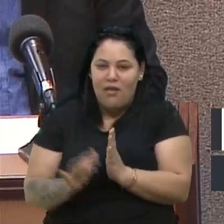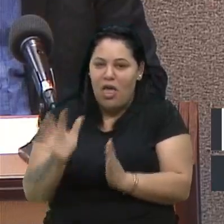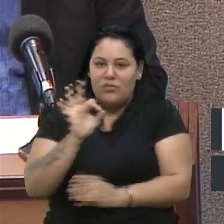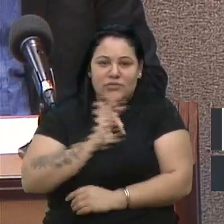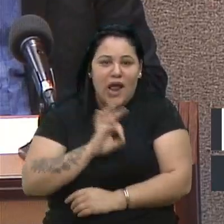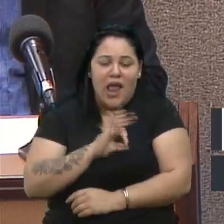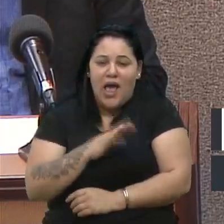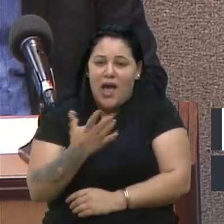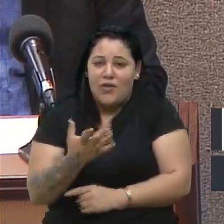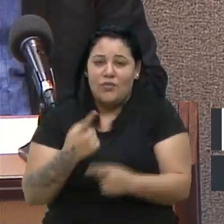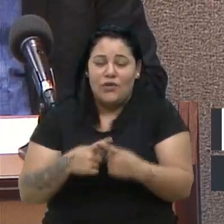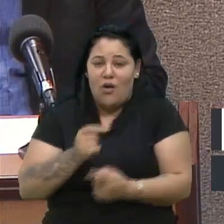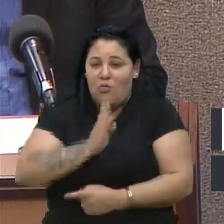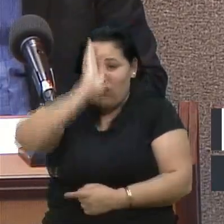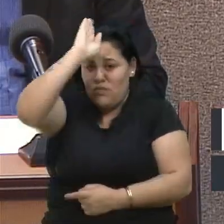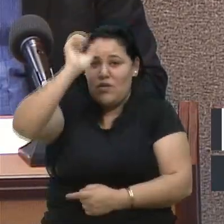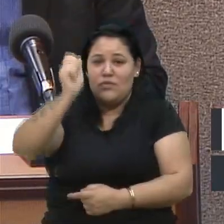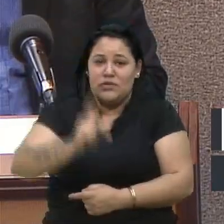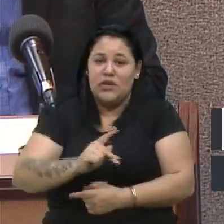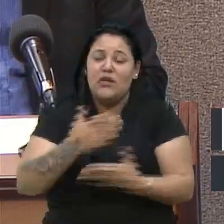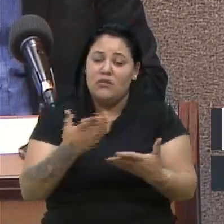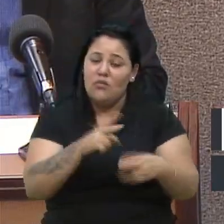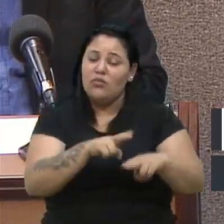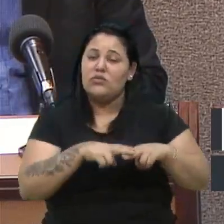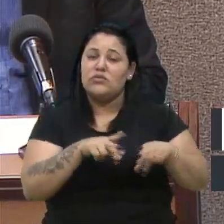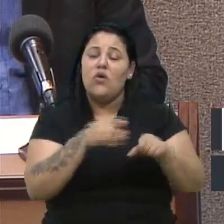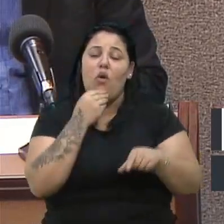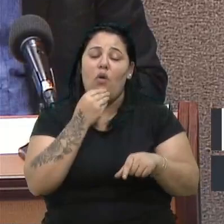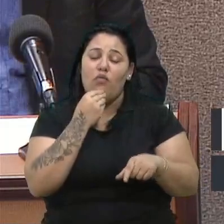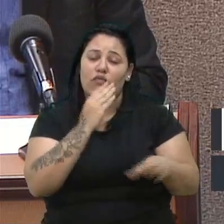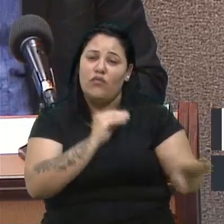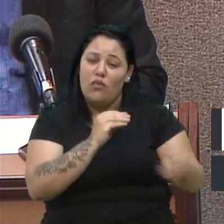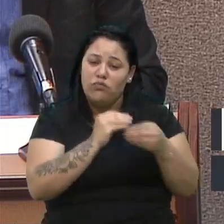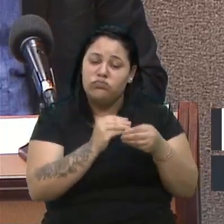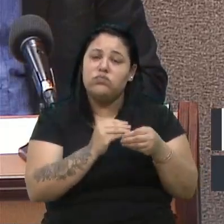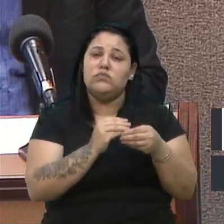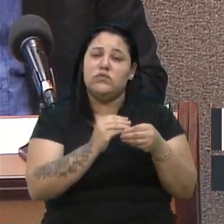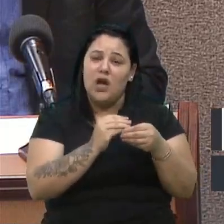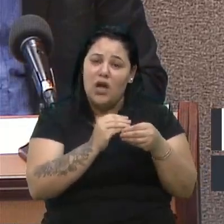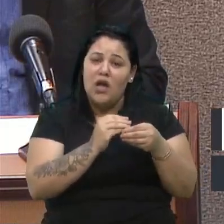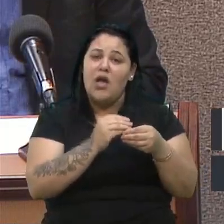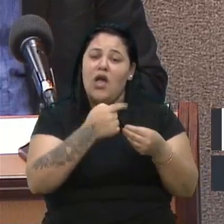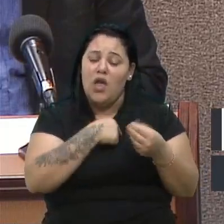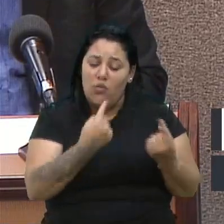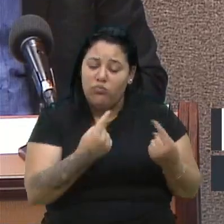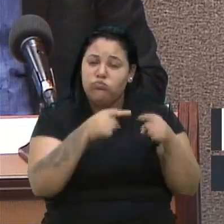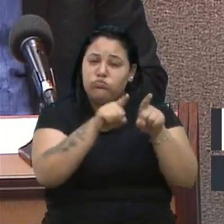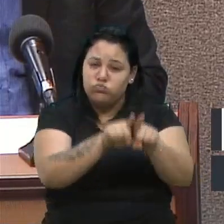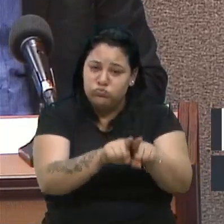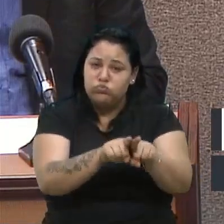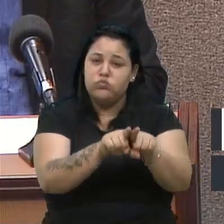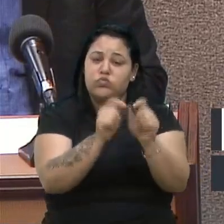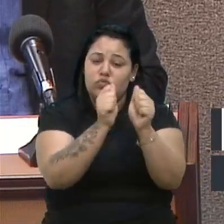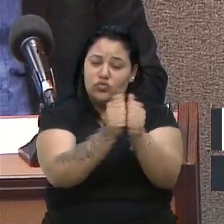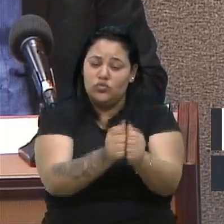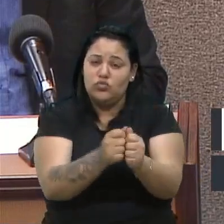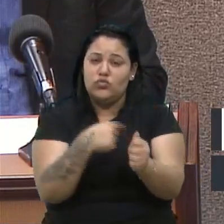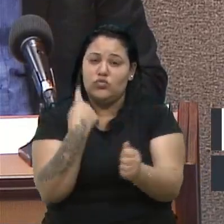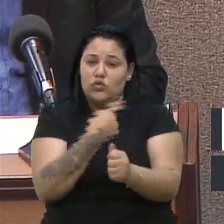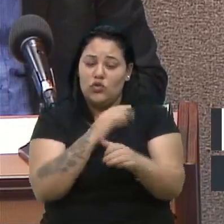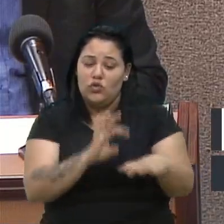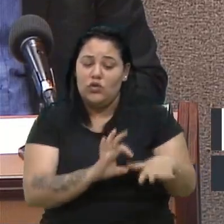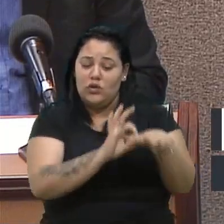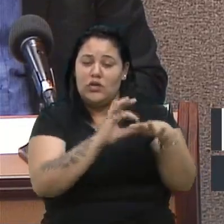aposentado. Então, a gente se soma, né? O nosso líder assinou também essa moção, o vereador Camires, a